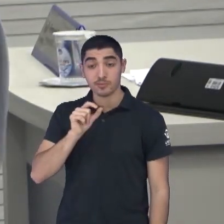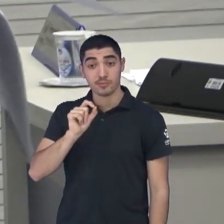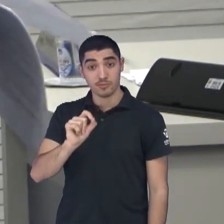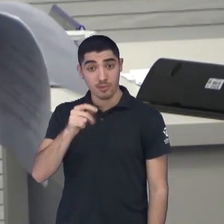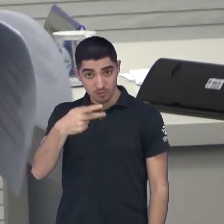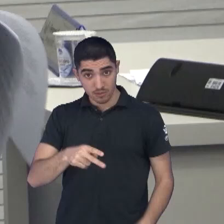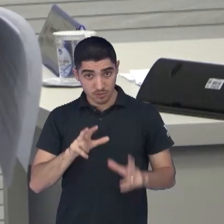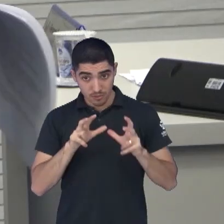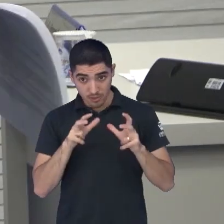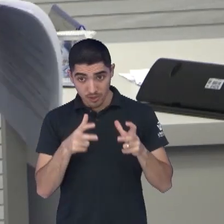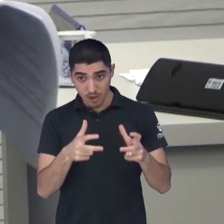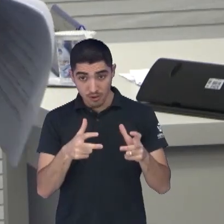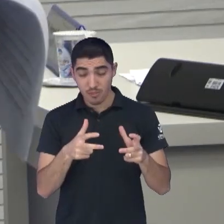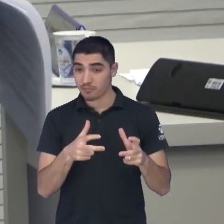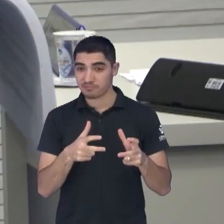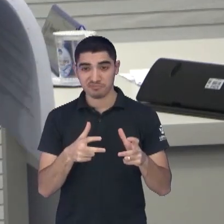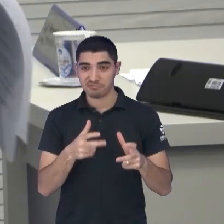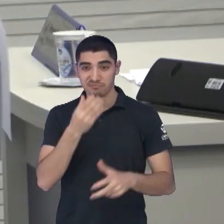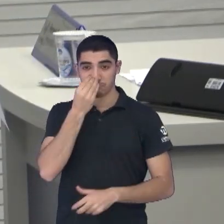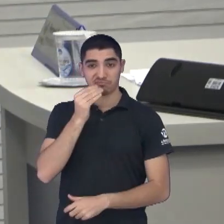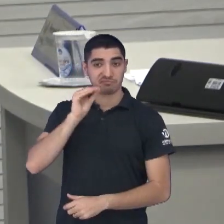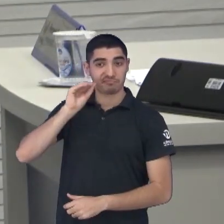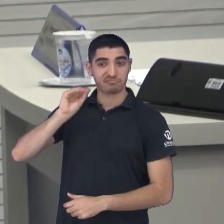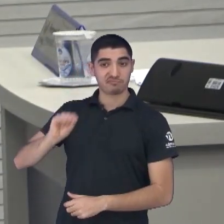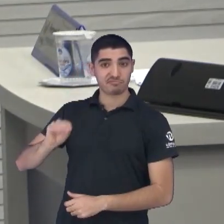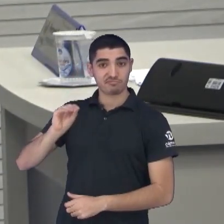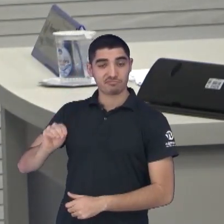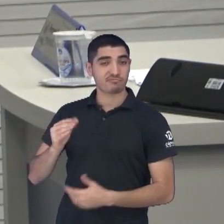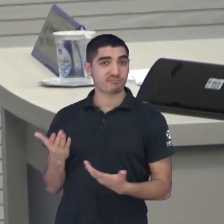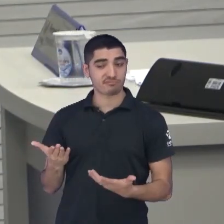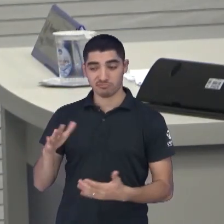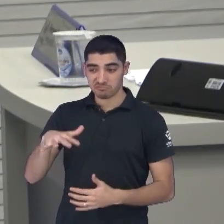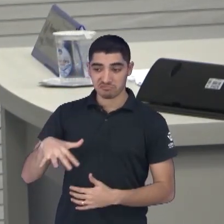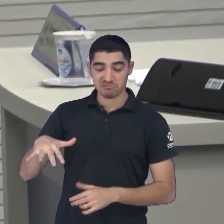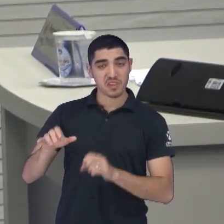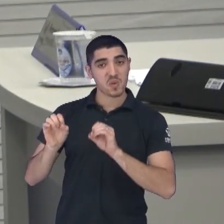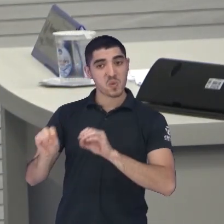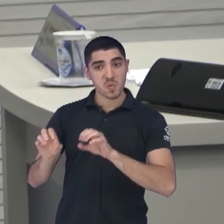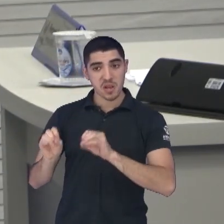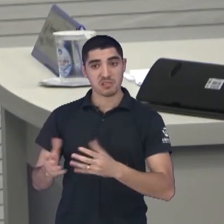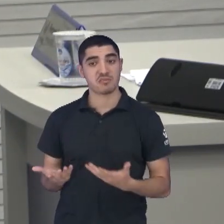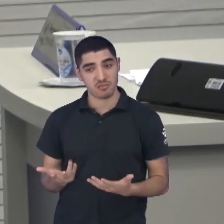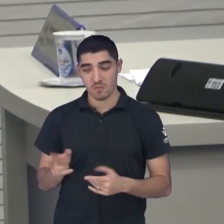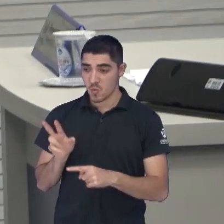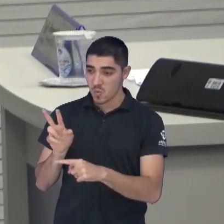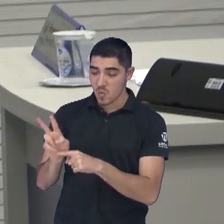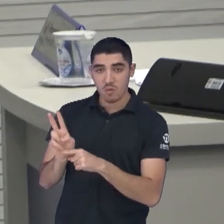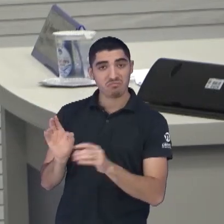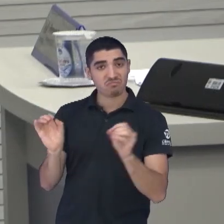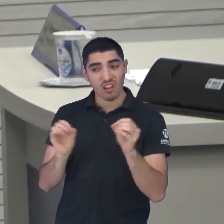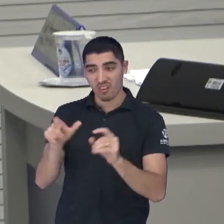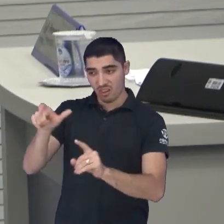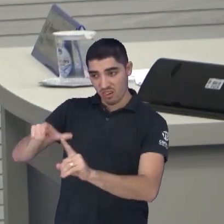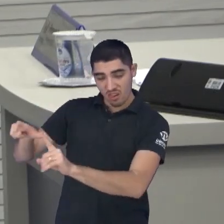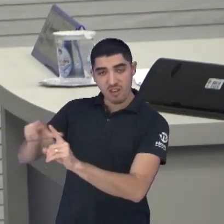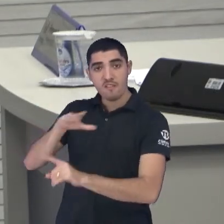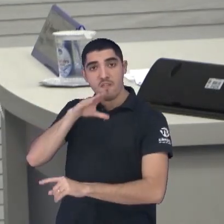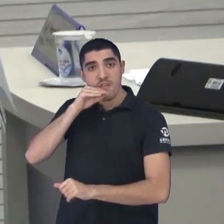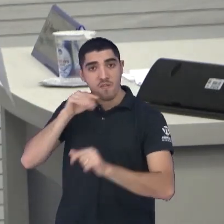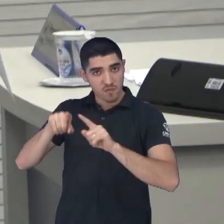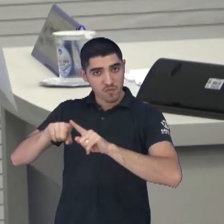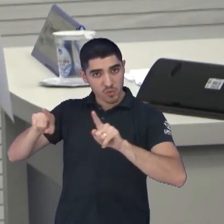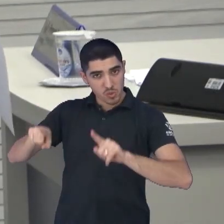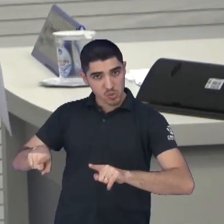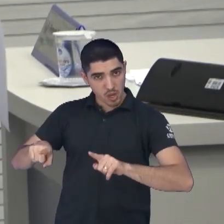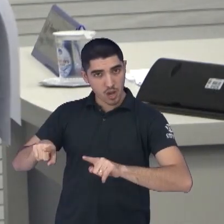em consideração nada ao que se refere à educação, ao que se refere ao servidor público,